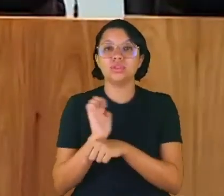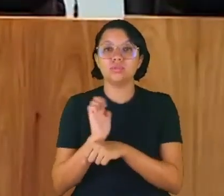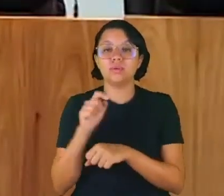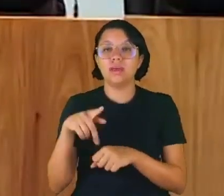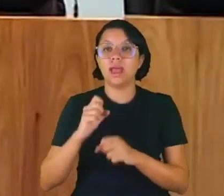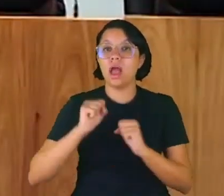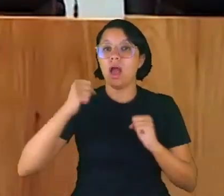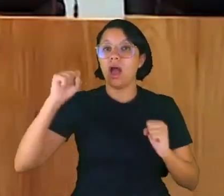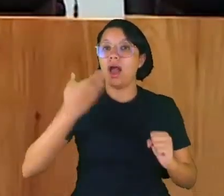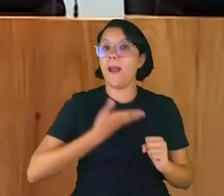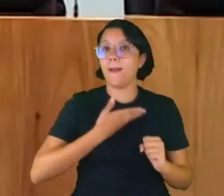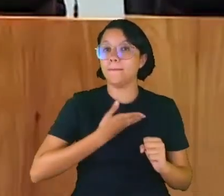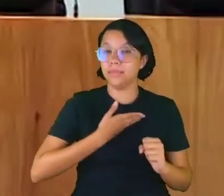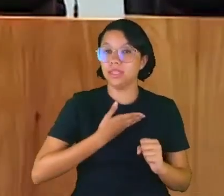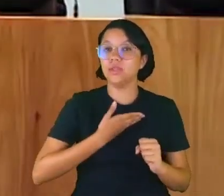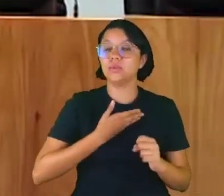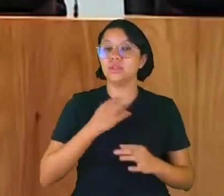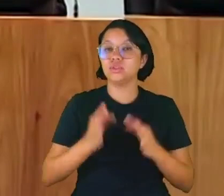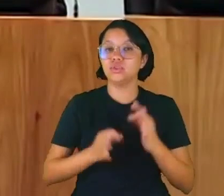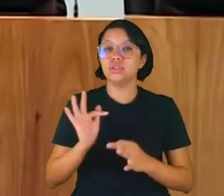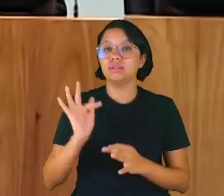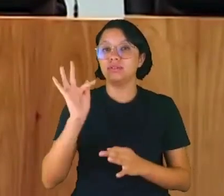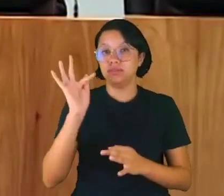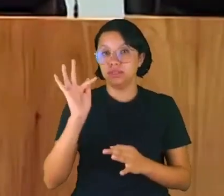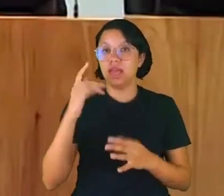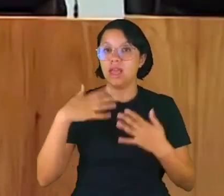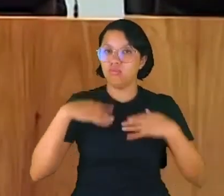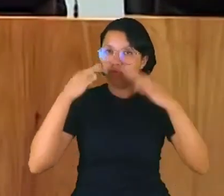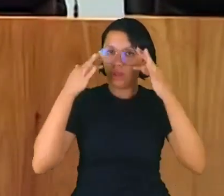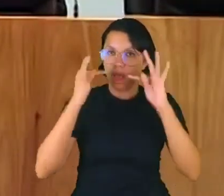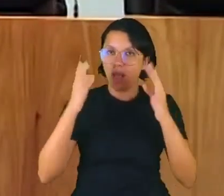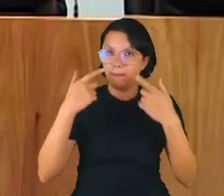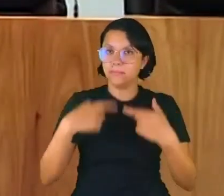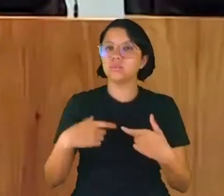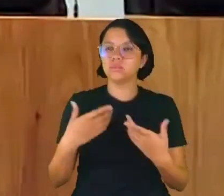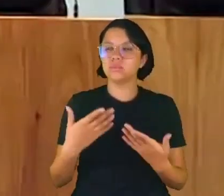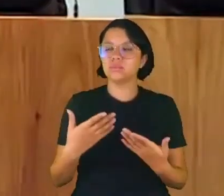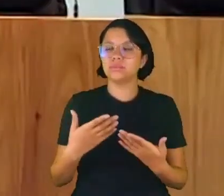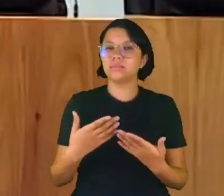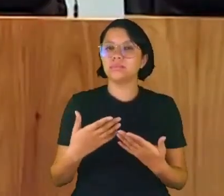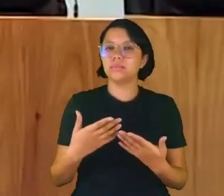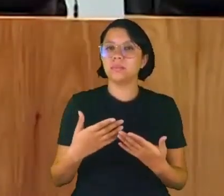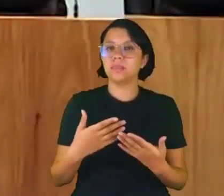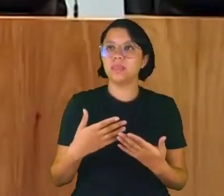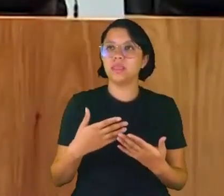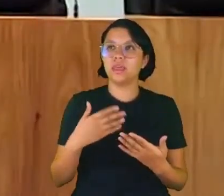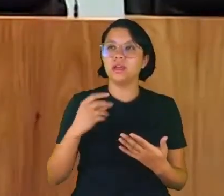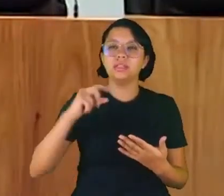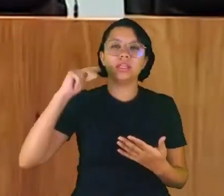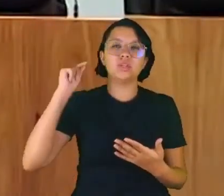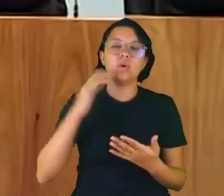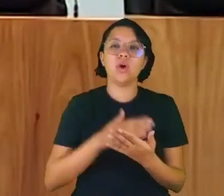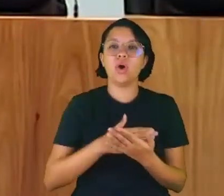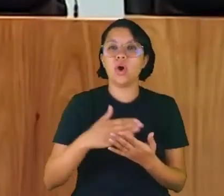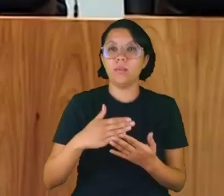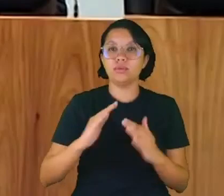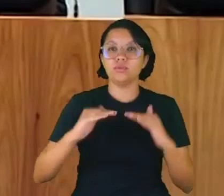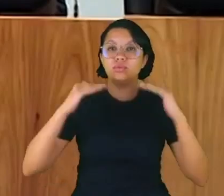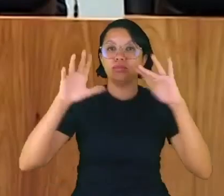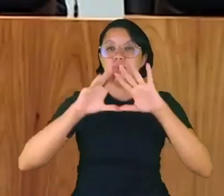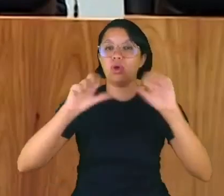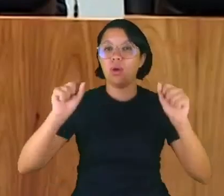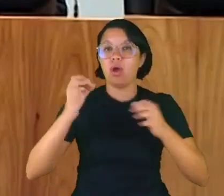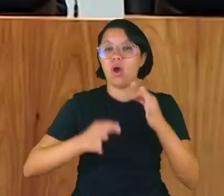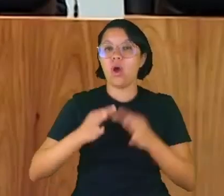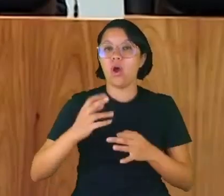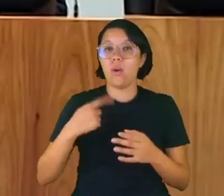Estadual, ele é um grande amigo da Justiça Federal, disso dou testemunho, desde os que ingressou no Superior Tribunal de Justiça quando